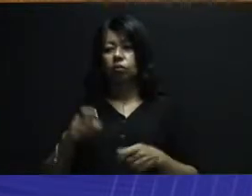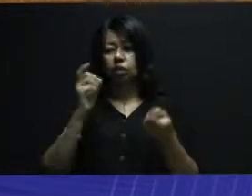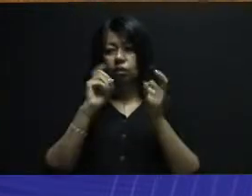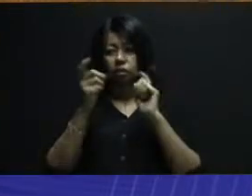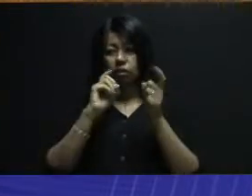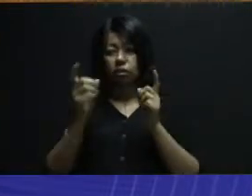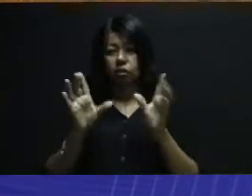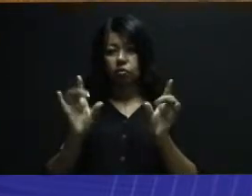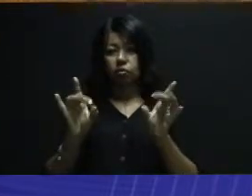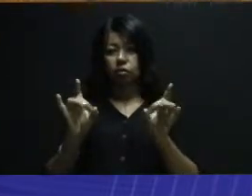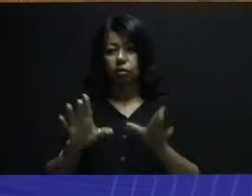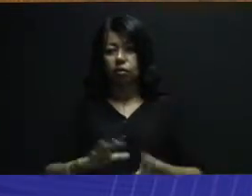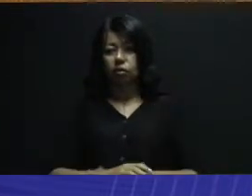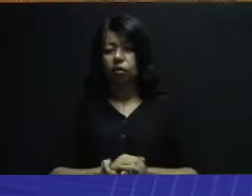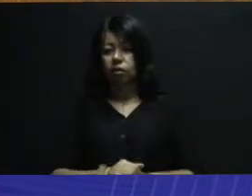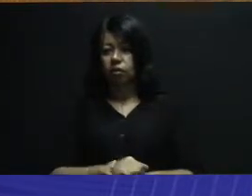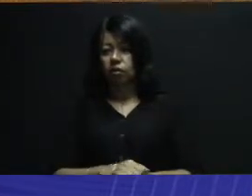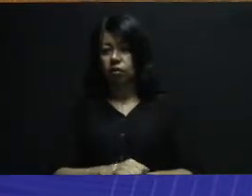solene.